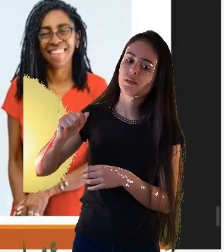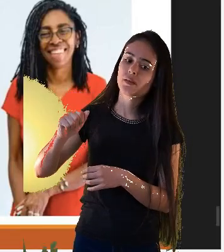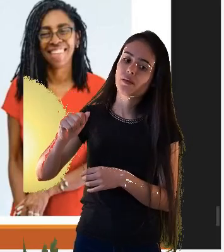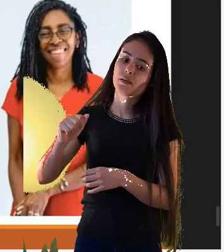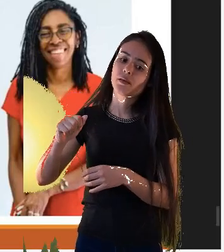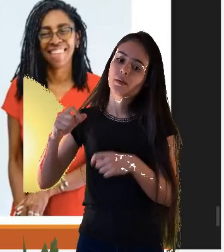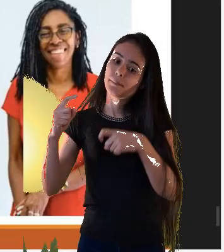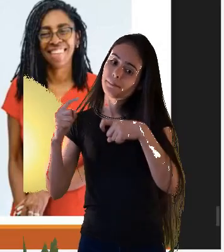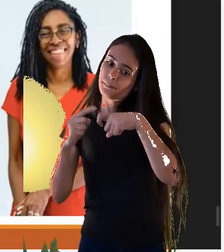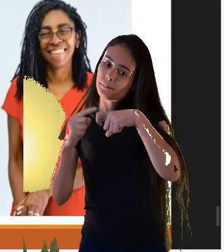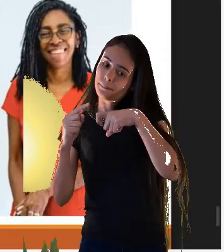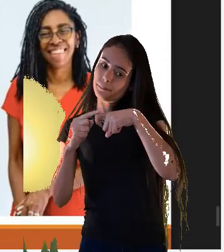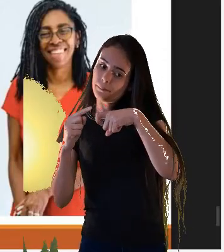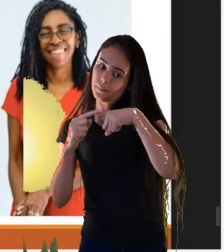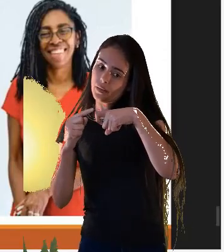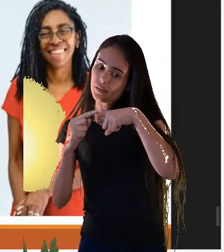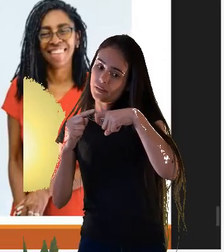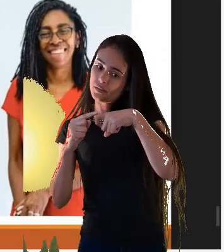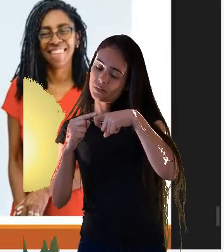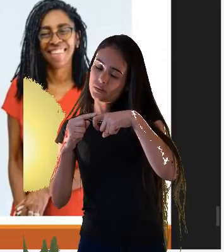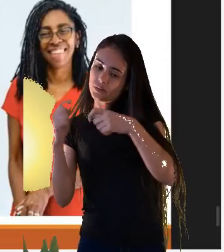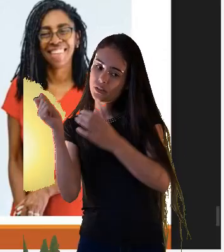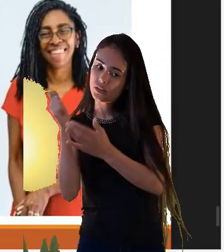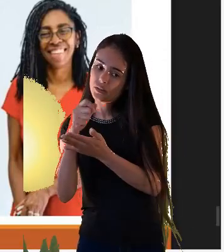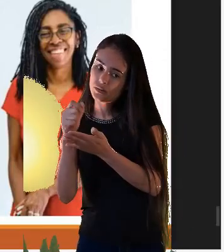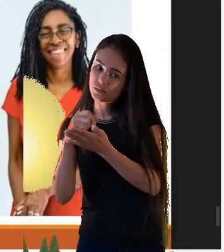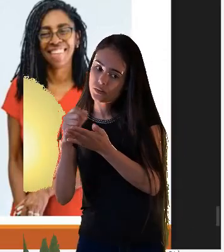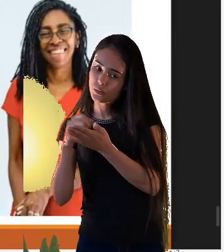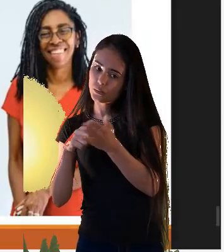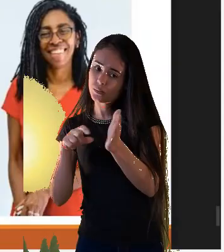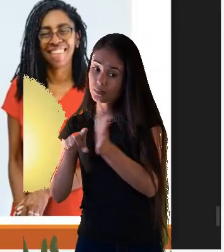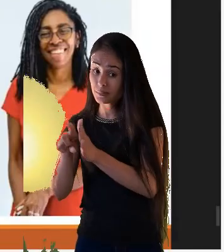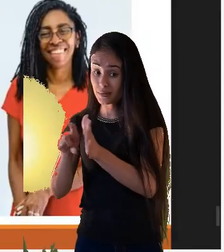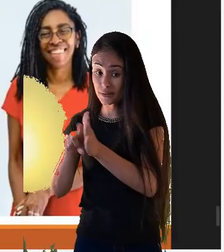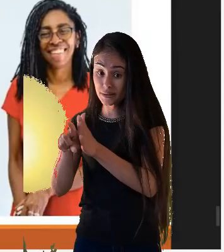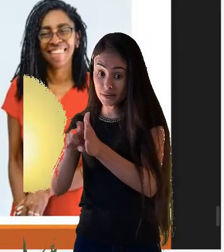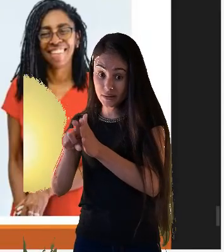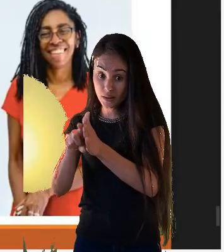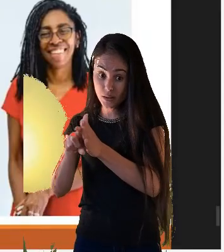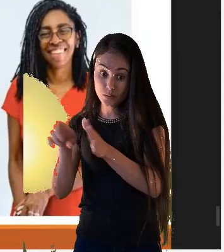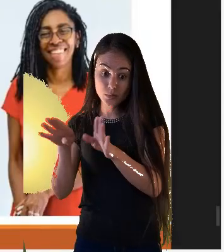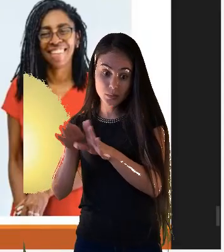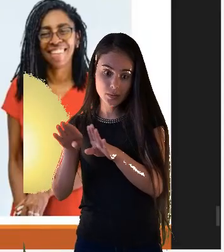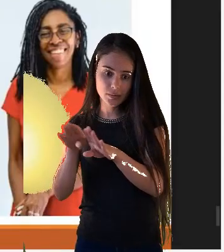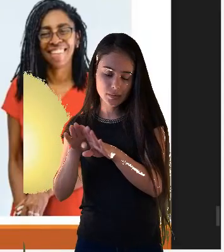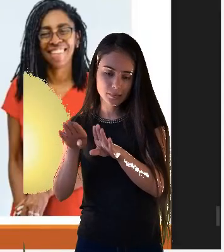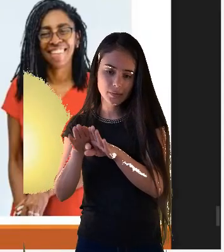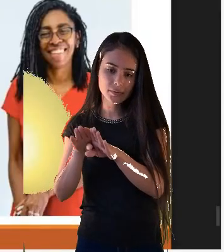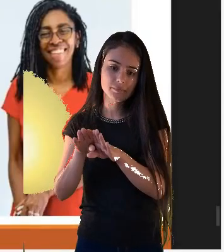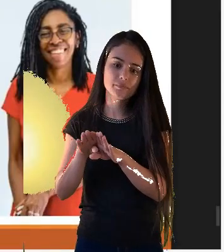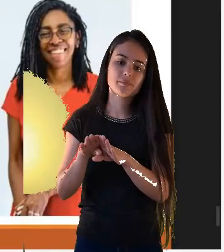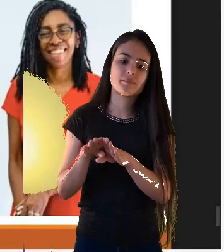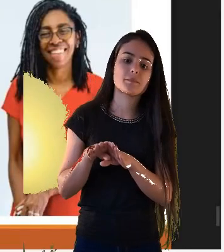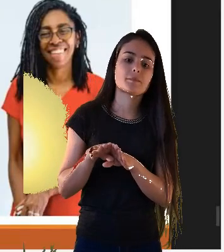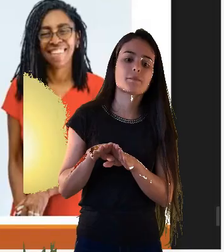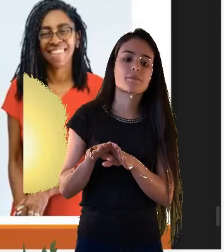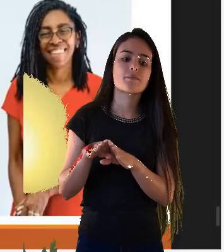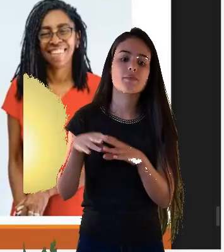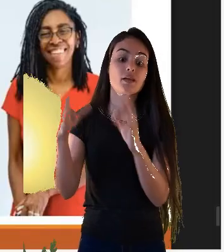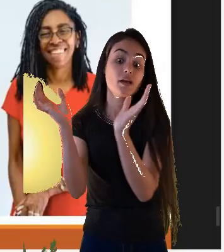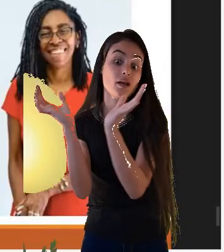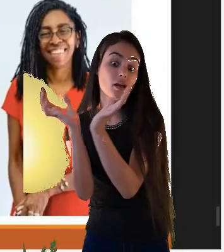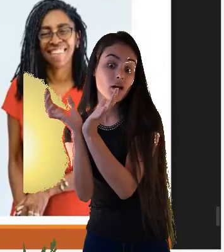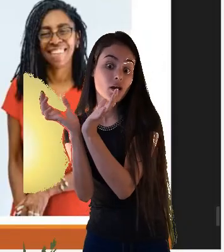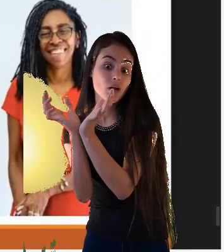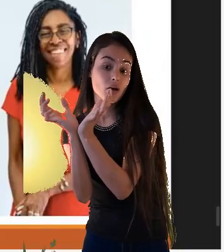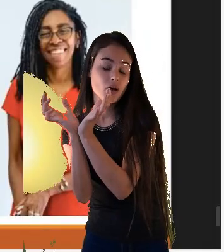é cofundadora da Crioula, né? Que é, por exemplo, a